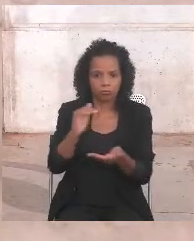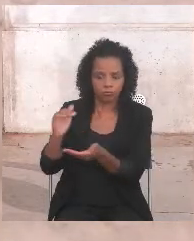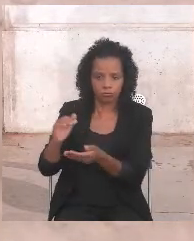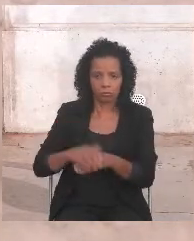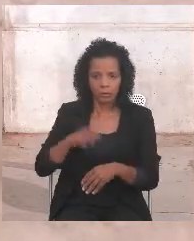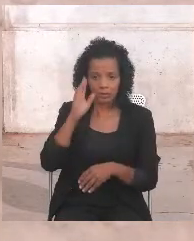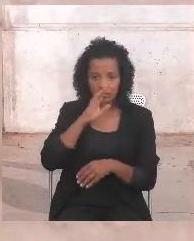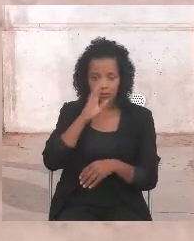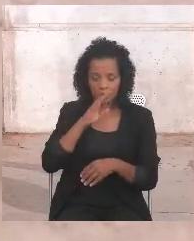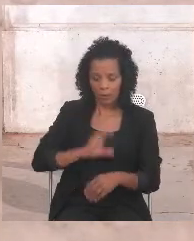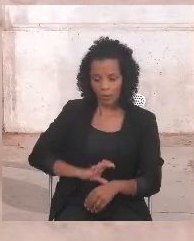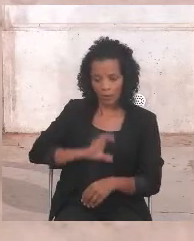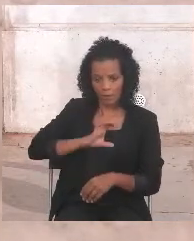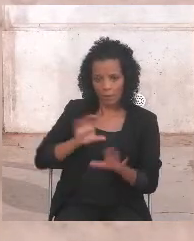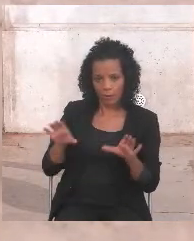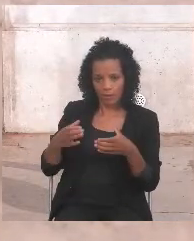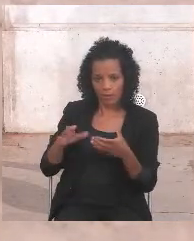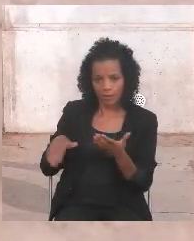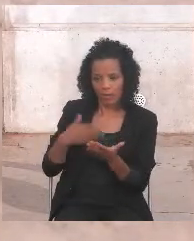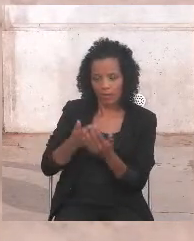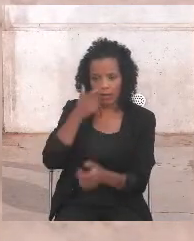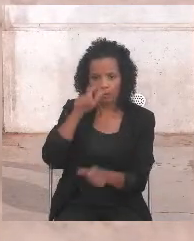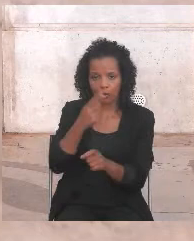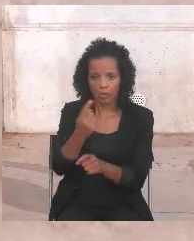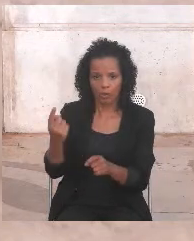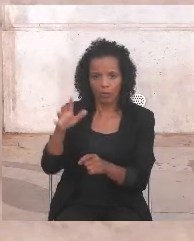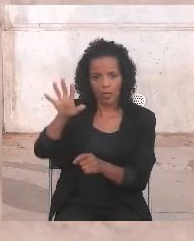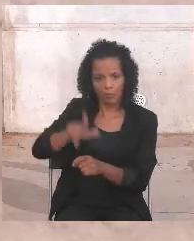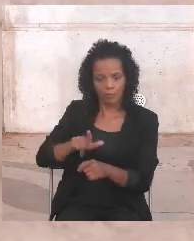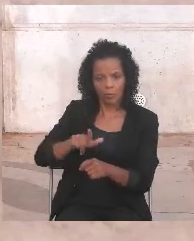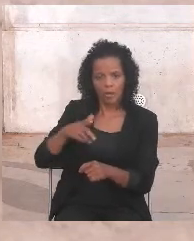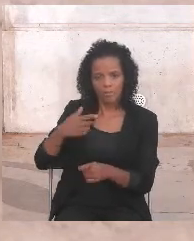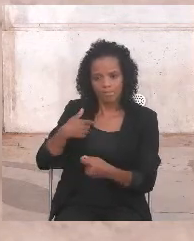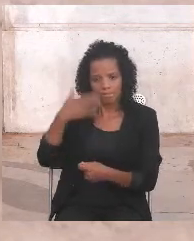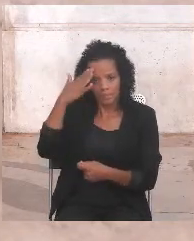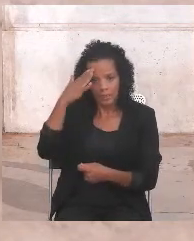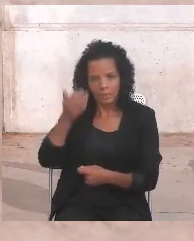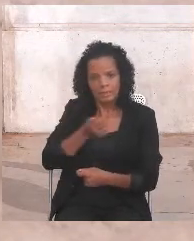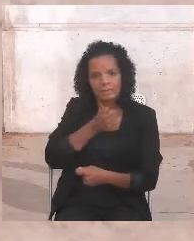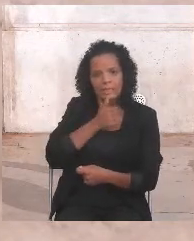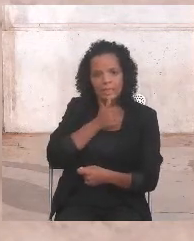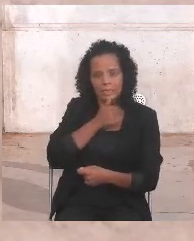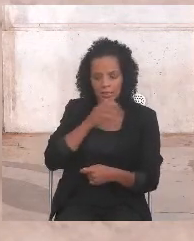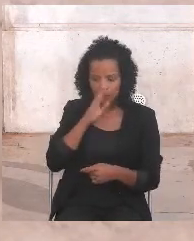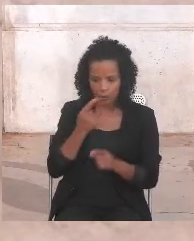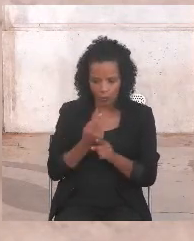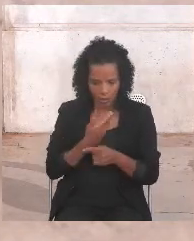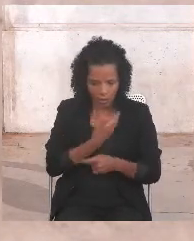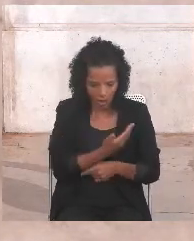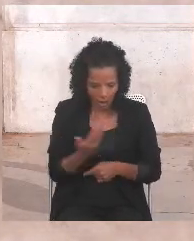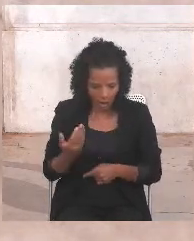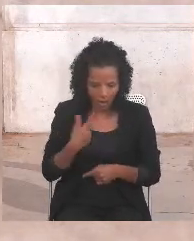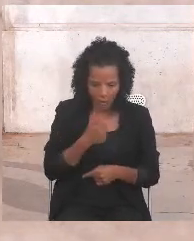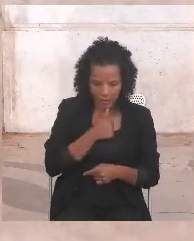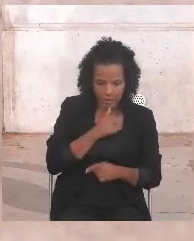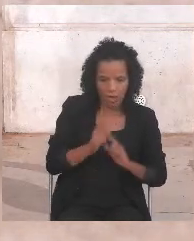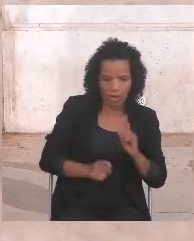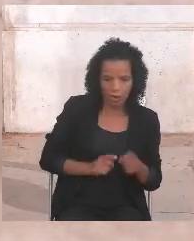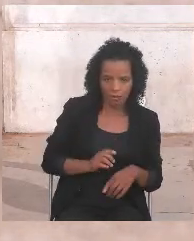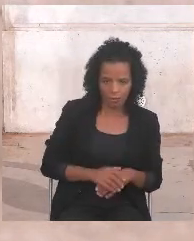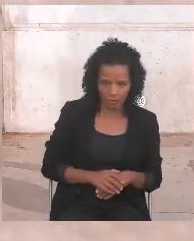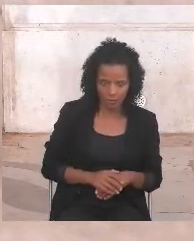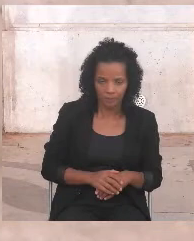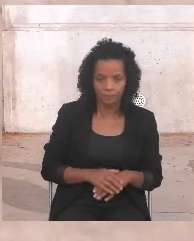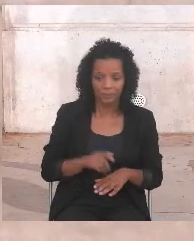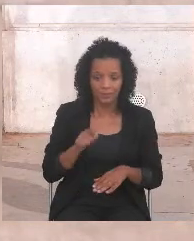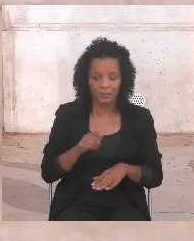que confie na comunidade tem que dar a cada lisboeta essa capacidade de decidir o que fazer com os seus recursos. É também nesta